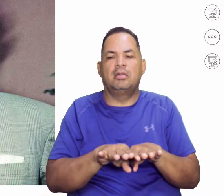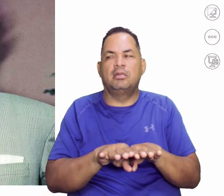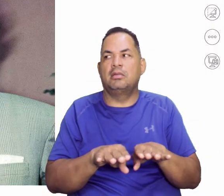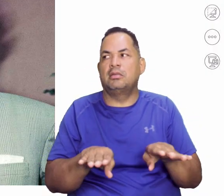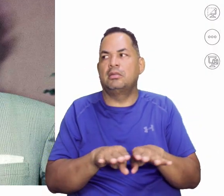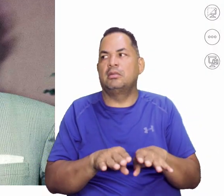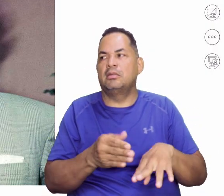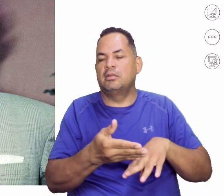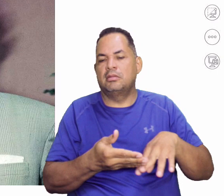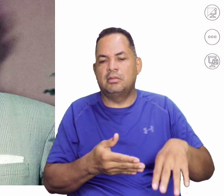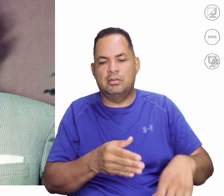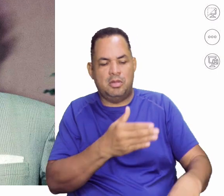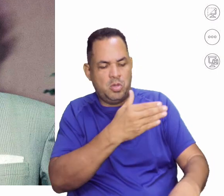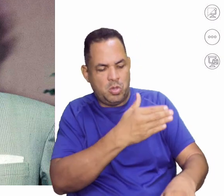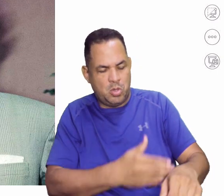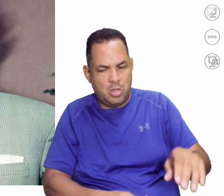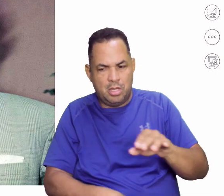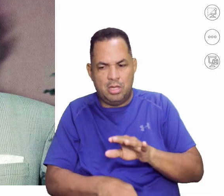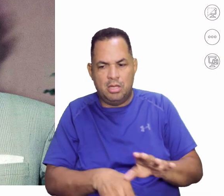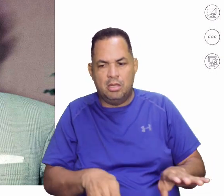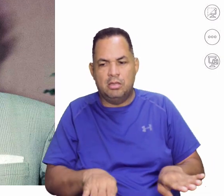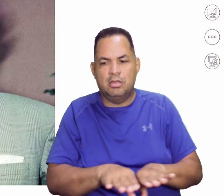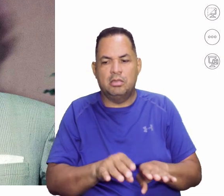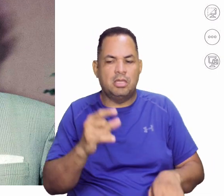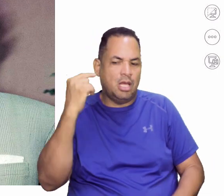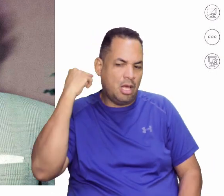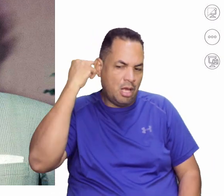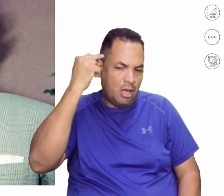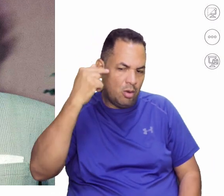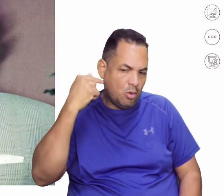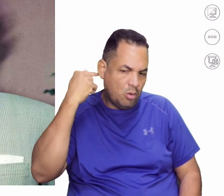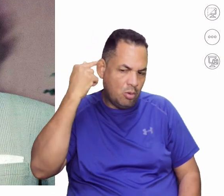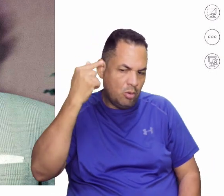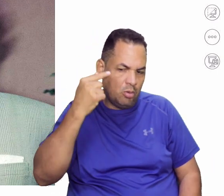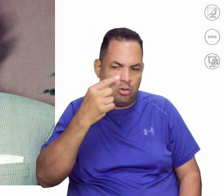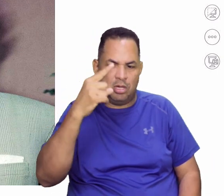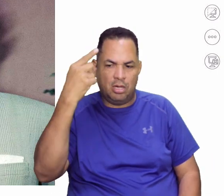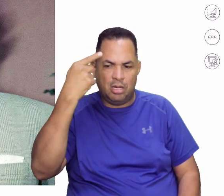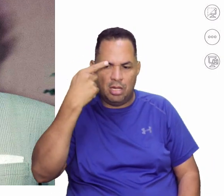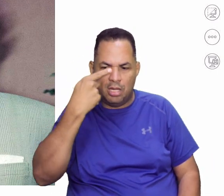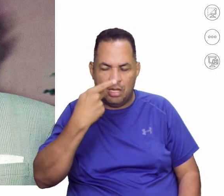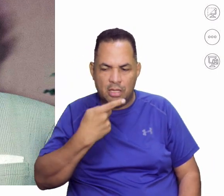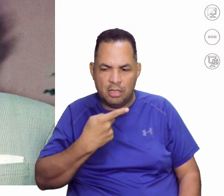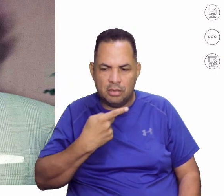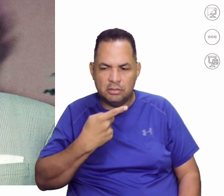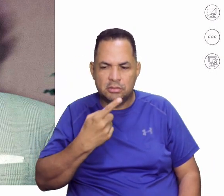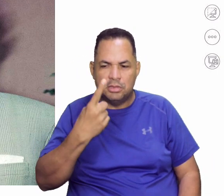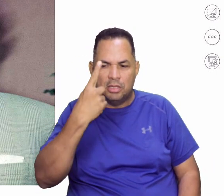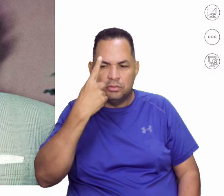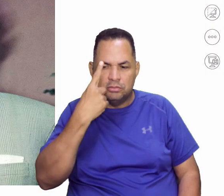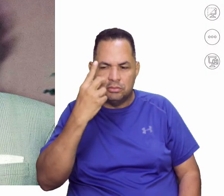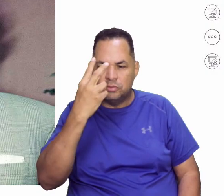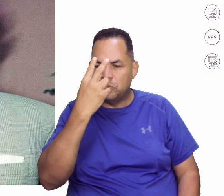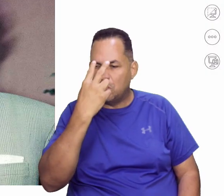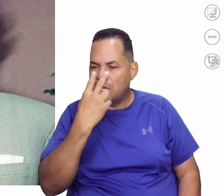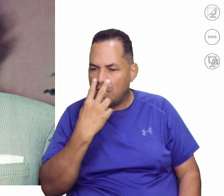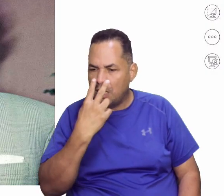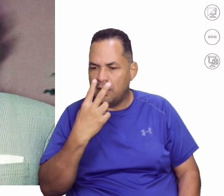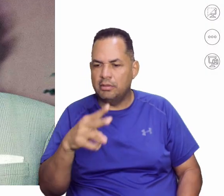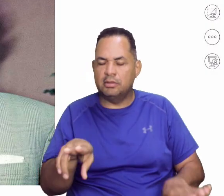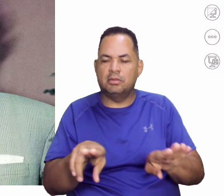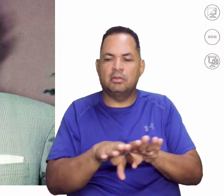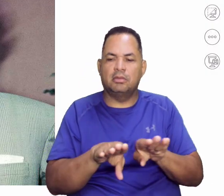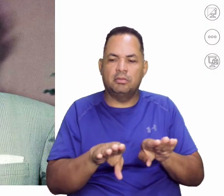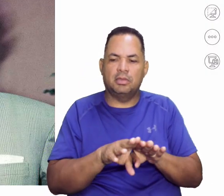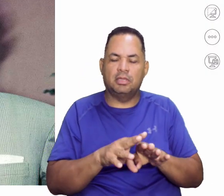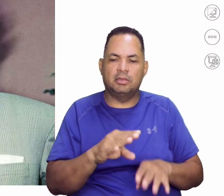além dos pés, das mãos, ele mandava cortar as orelhas, o nariz, ele cegava muitas pessoas que moravam